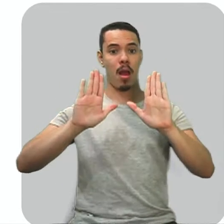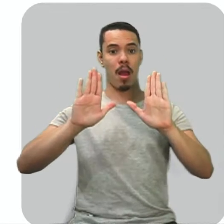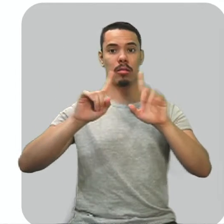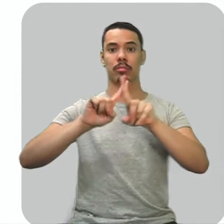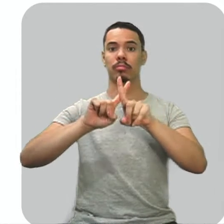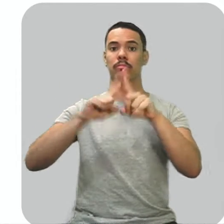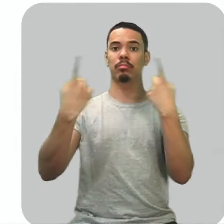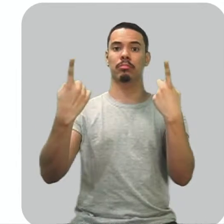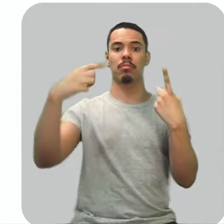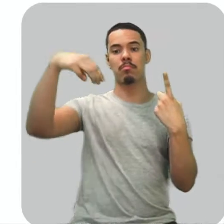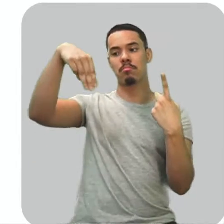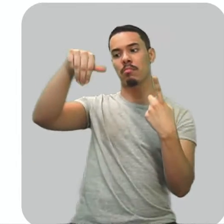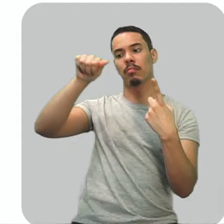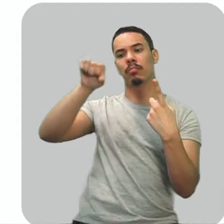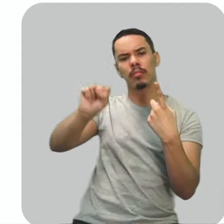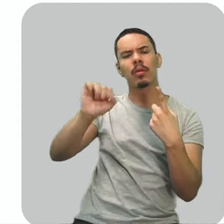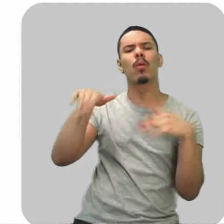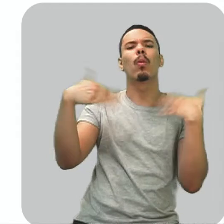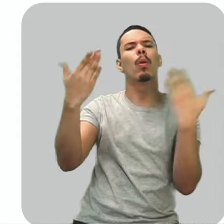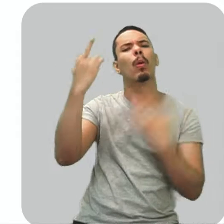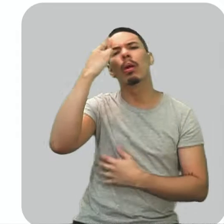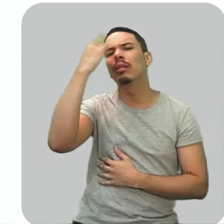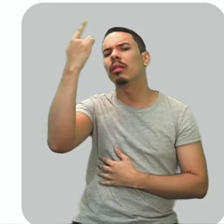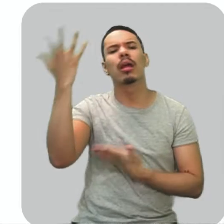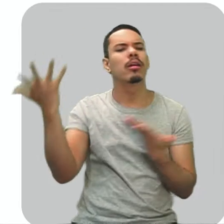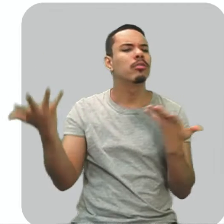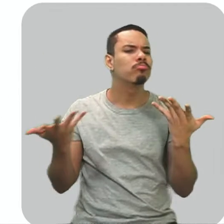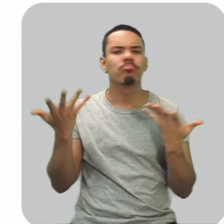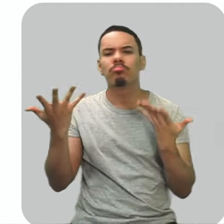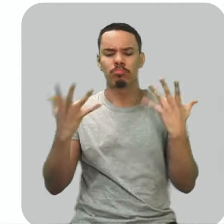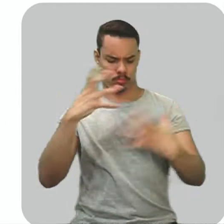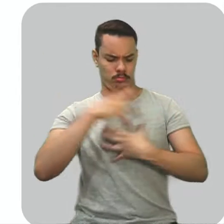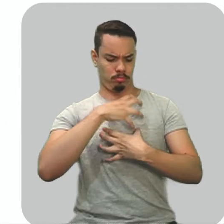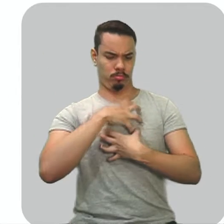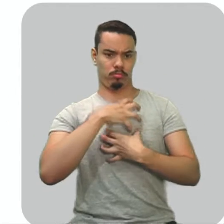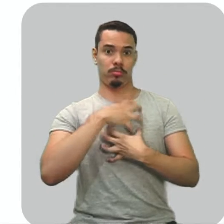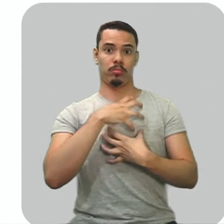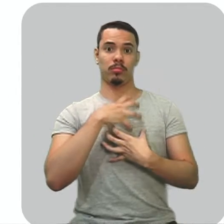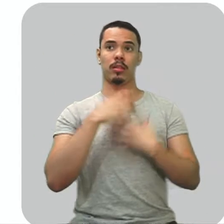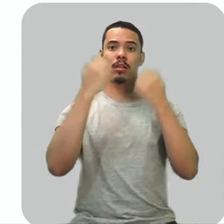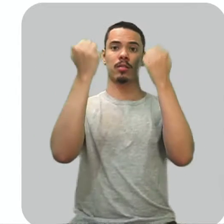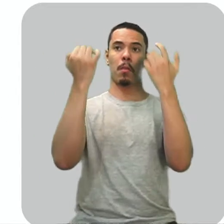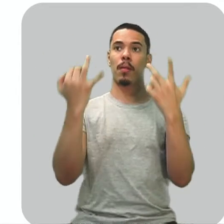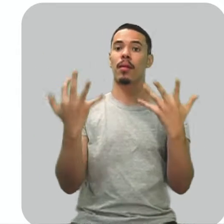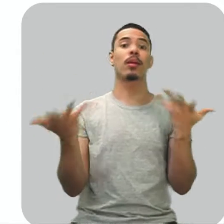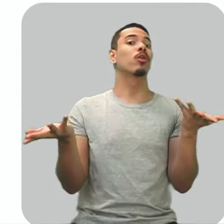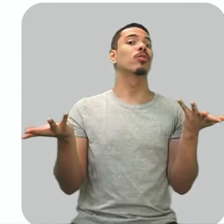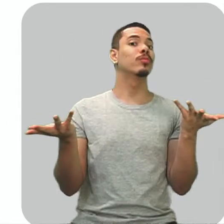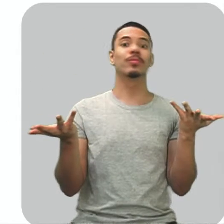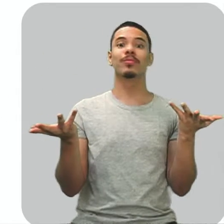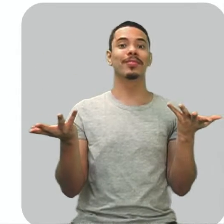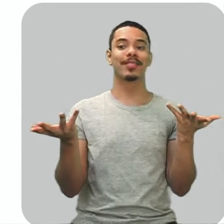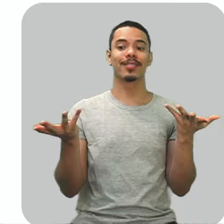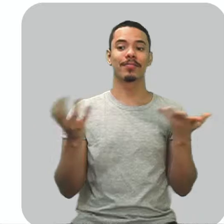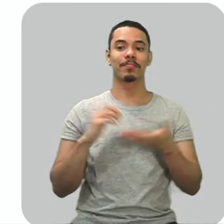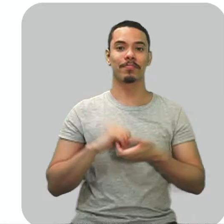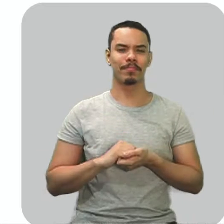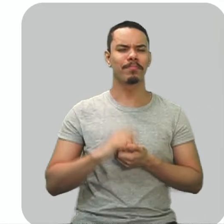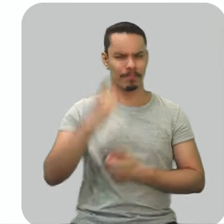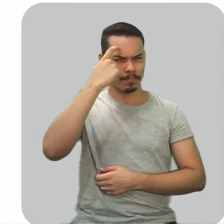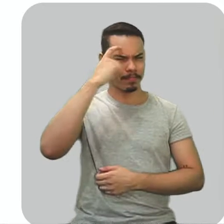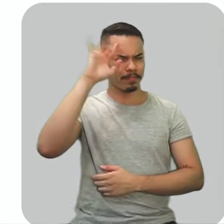conhece circunstância com a ideia que tá dando Qual é o sentido que ele tá passando aí e